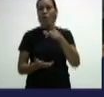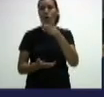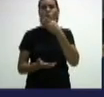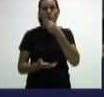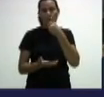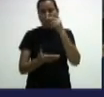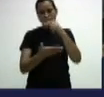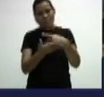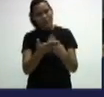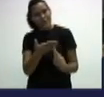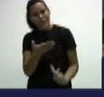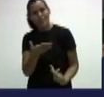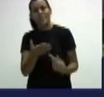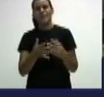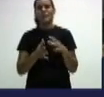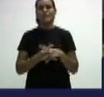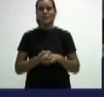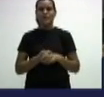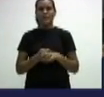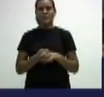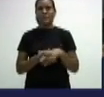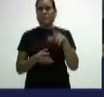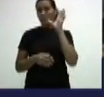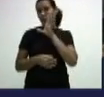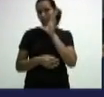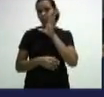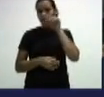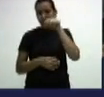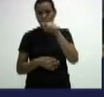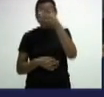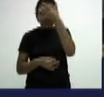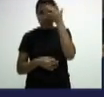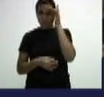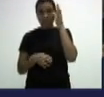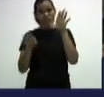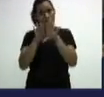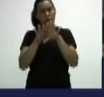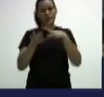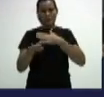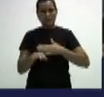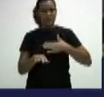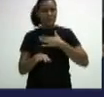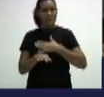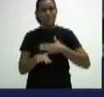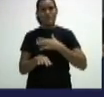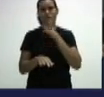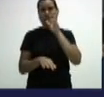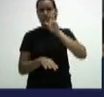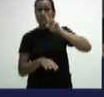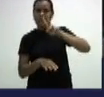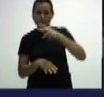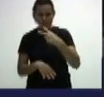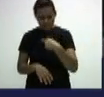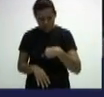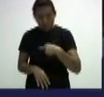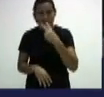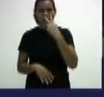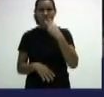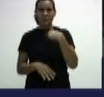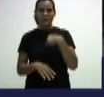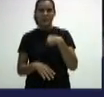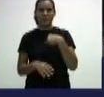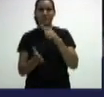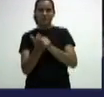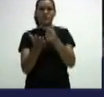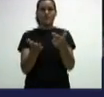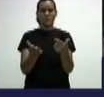o poeta, olha aí. E o interessante é que as pessoas também gostam de se verem. Claro. Então,